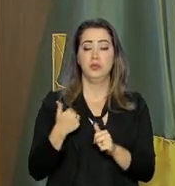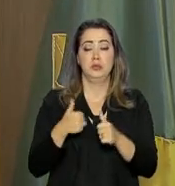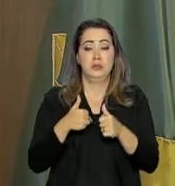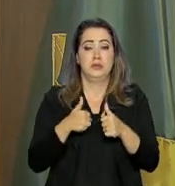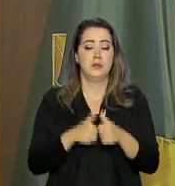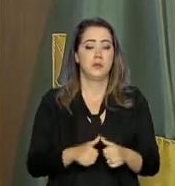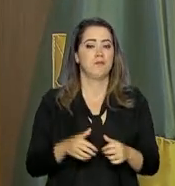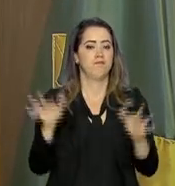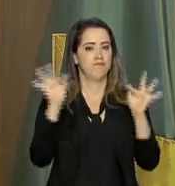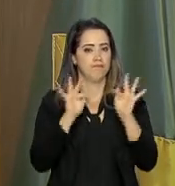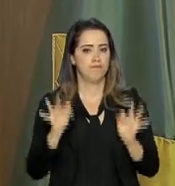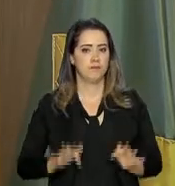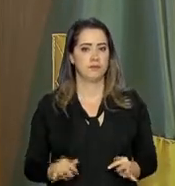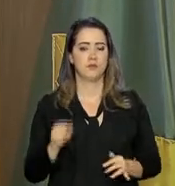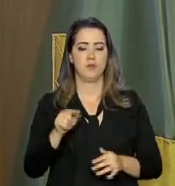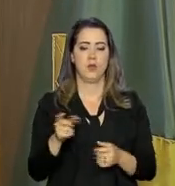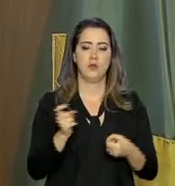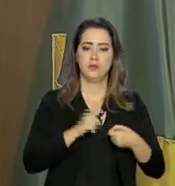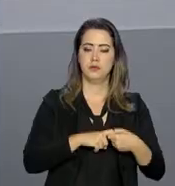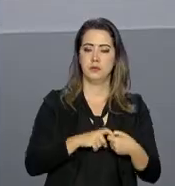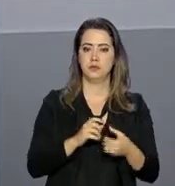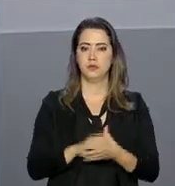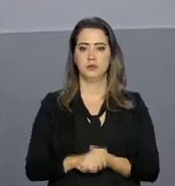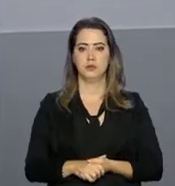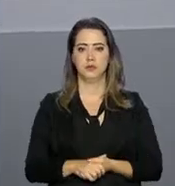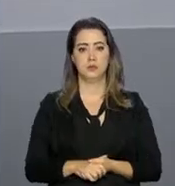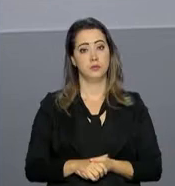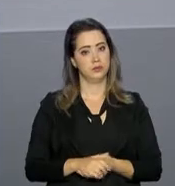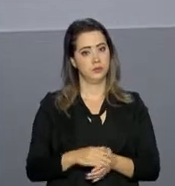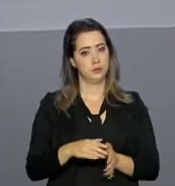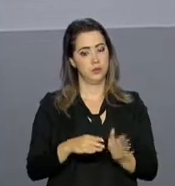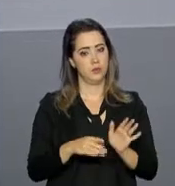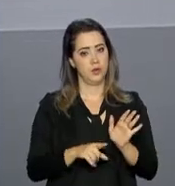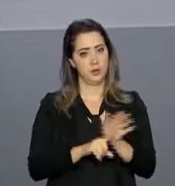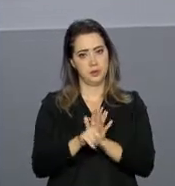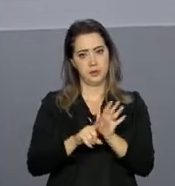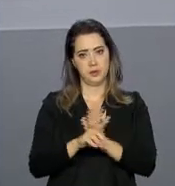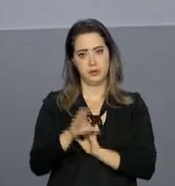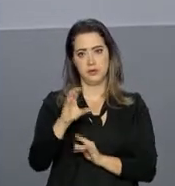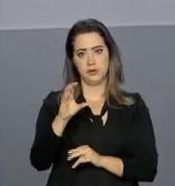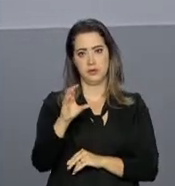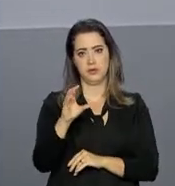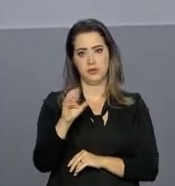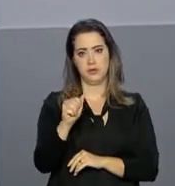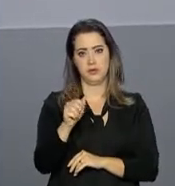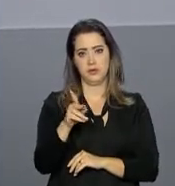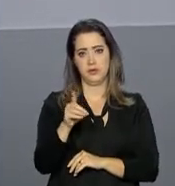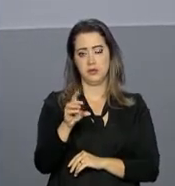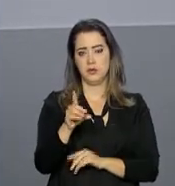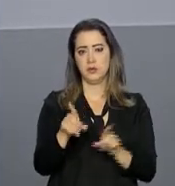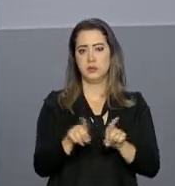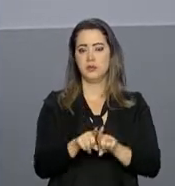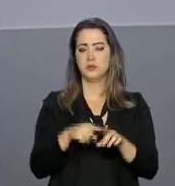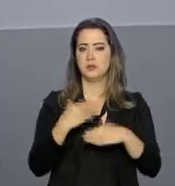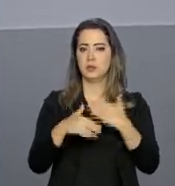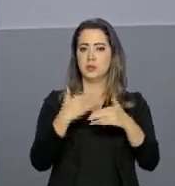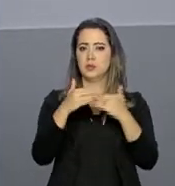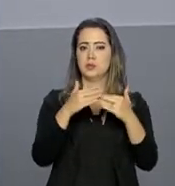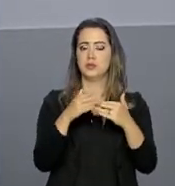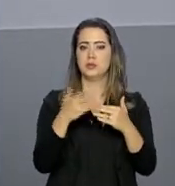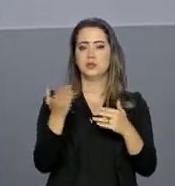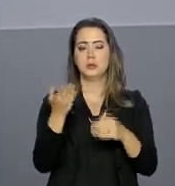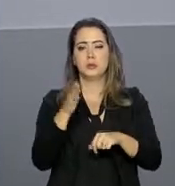entusiasmados com essa recuperação e os dados do caged também mostraram crescimento no trabalho parcial e